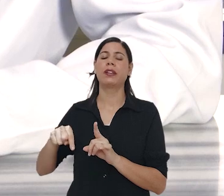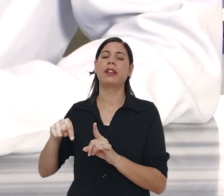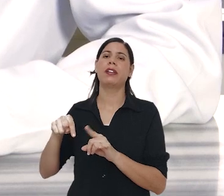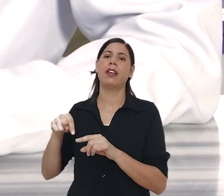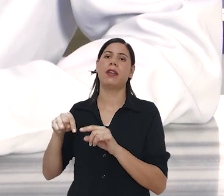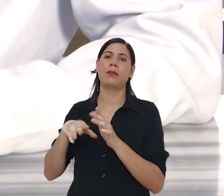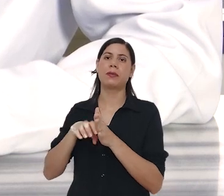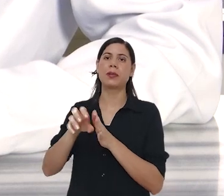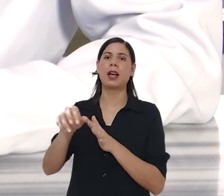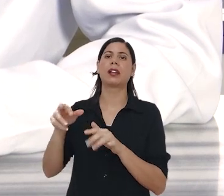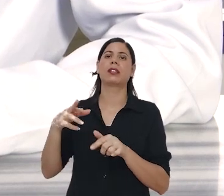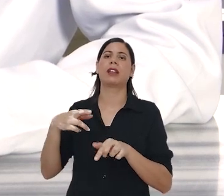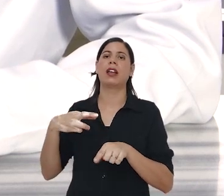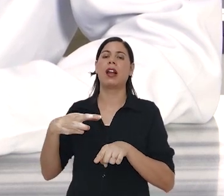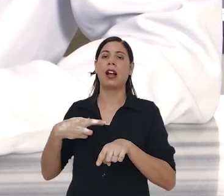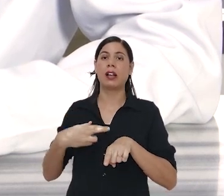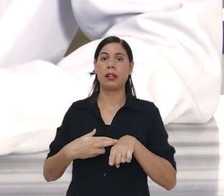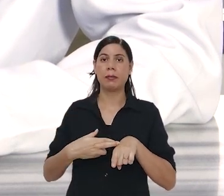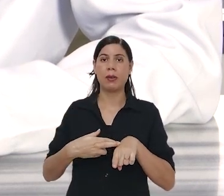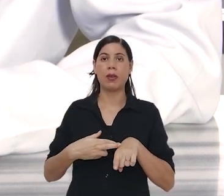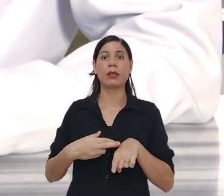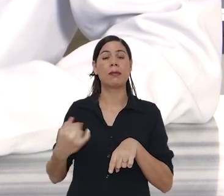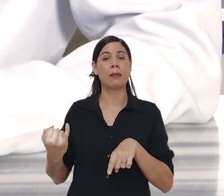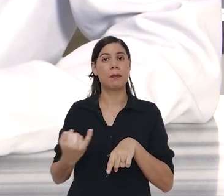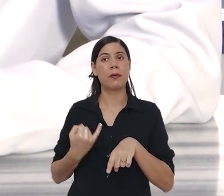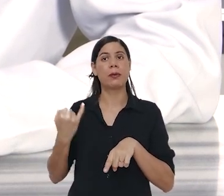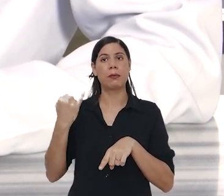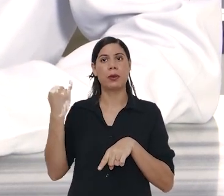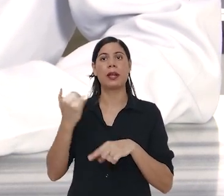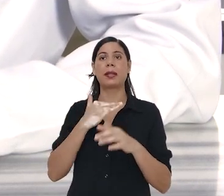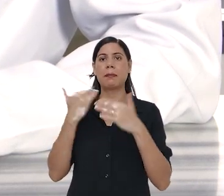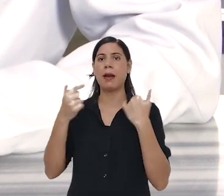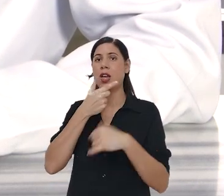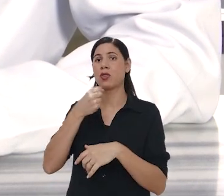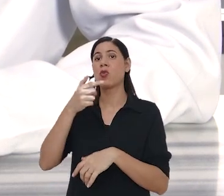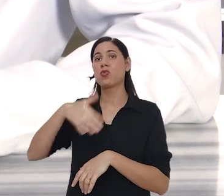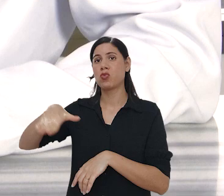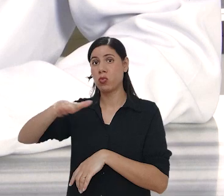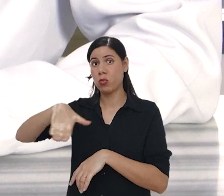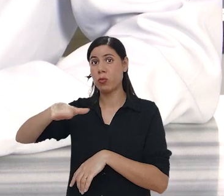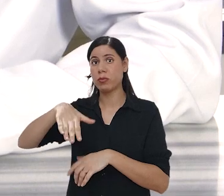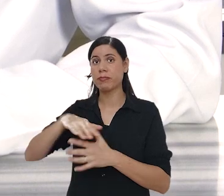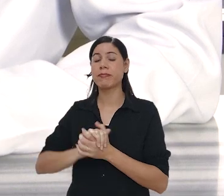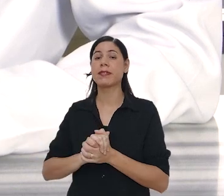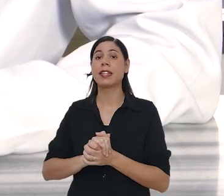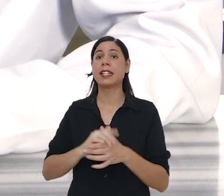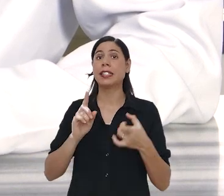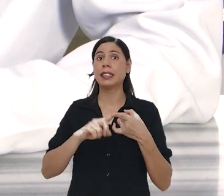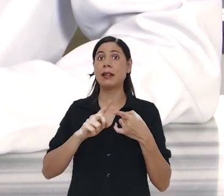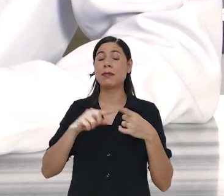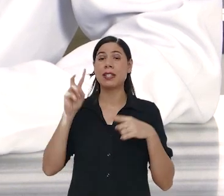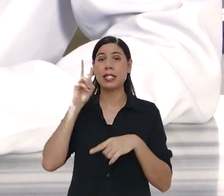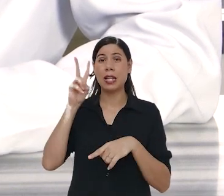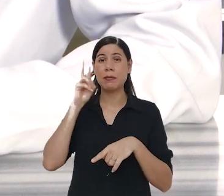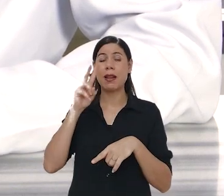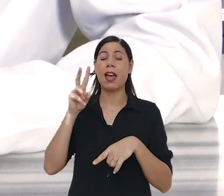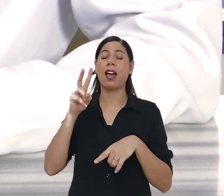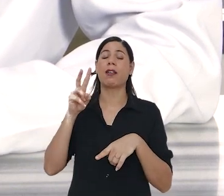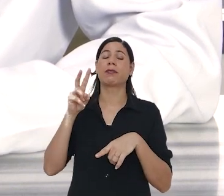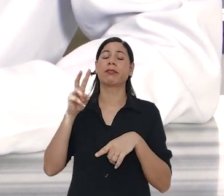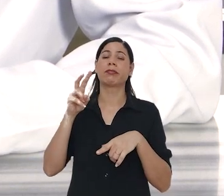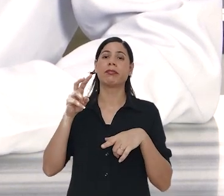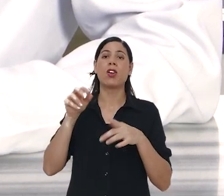de próstata, que é muito importante, é o câncer que mais mata os homens também. E a gente sempre tem que lembrar do câncer de pulmão, também é uma doença